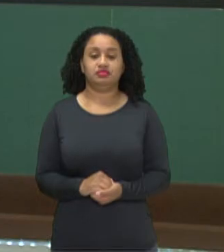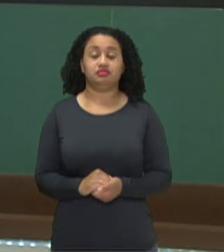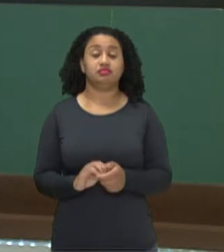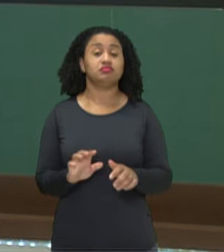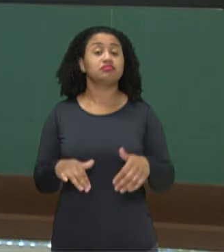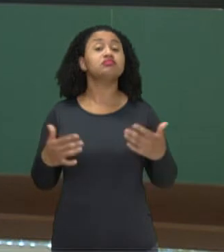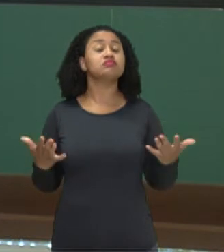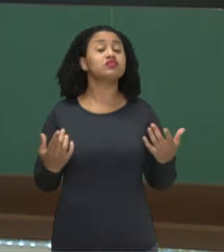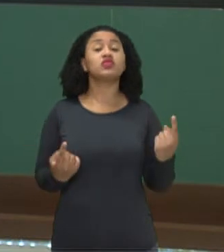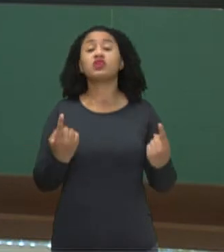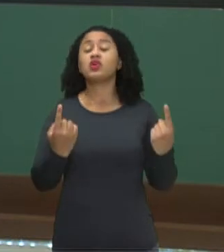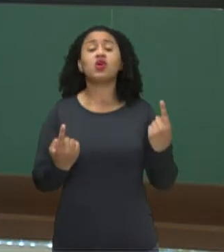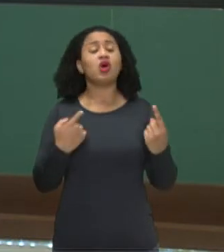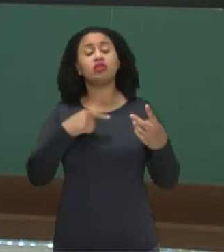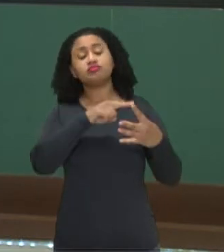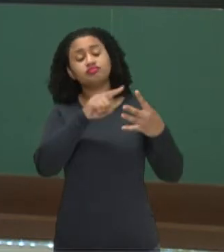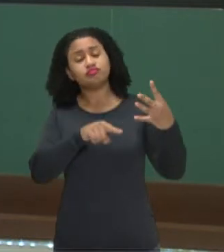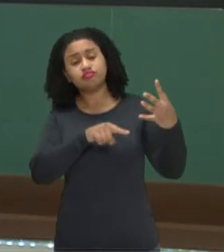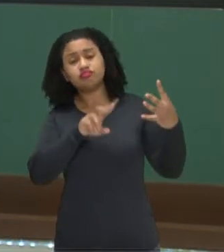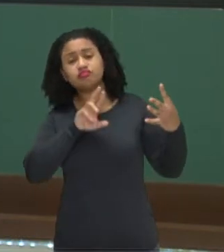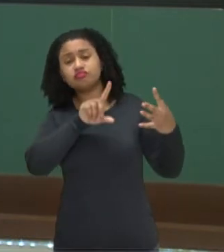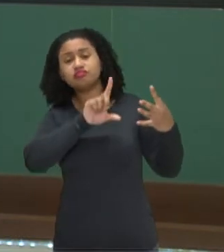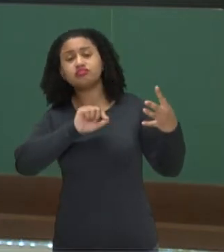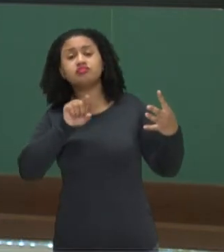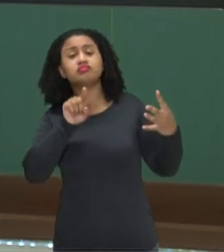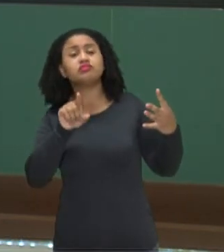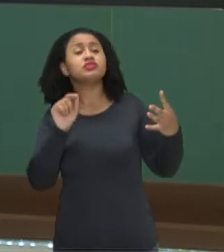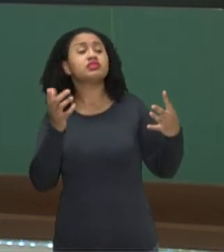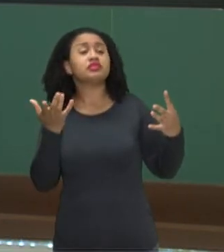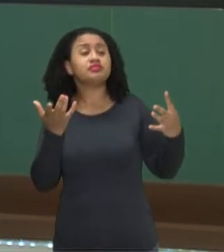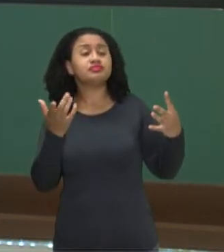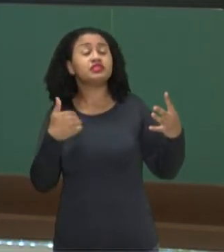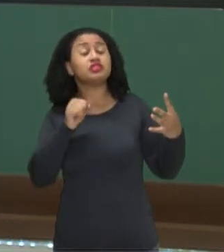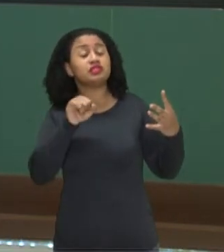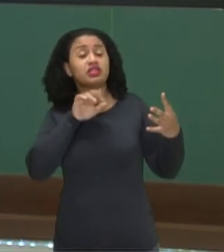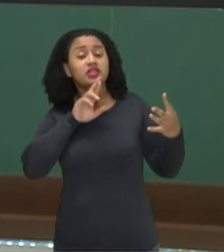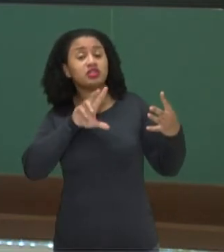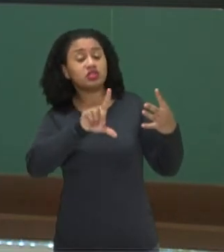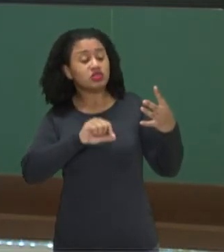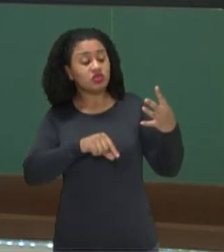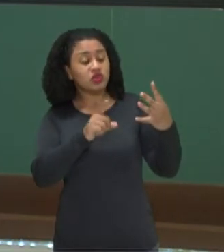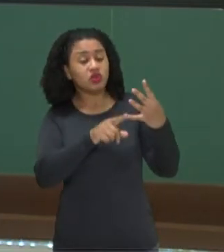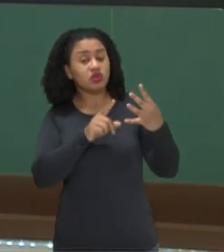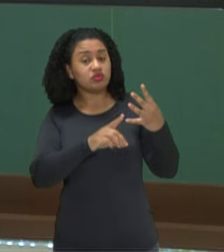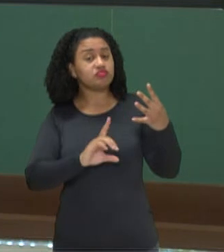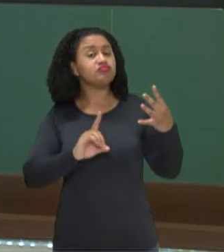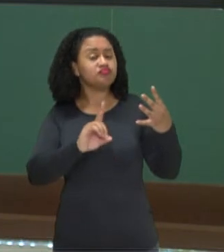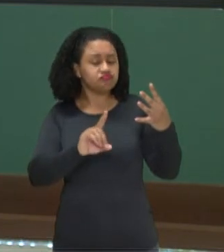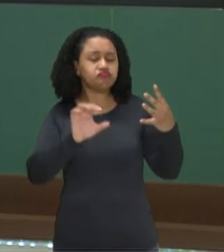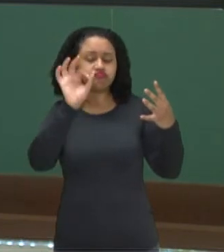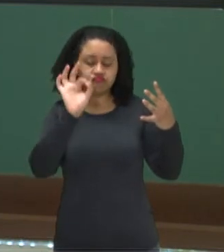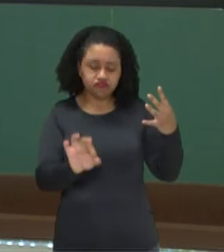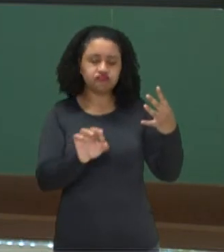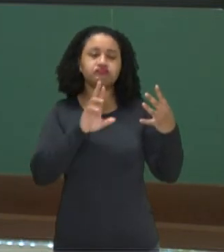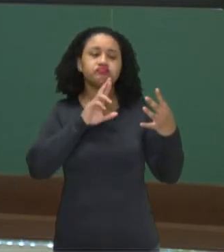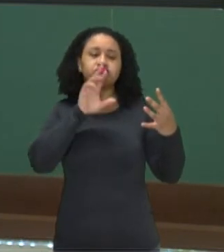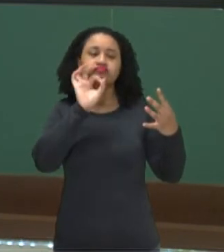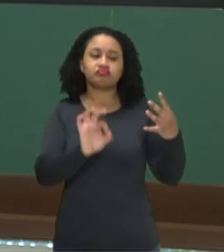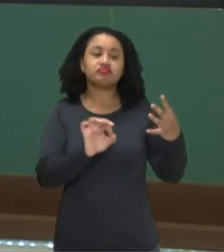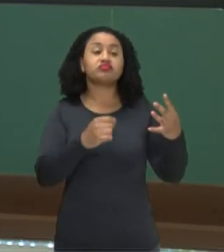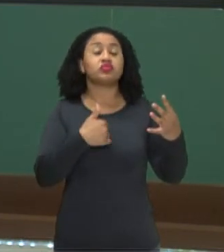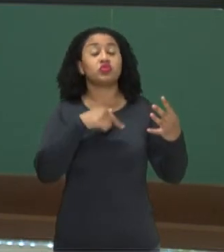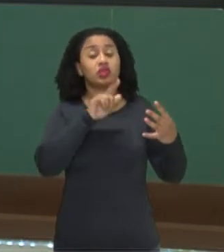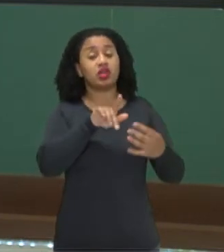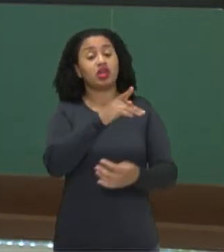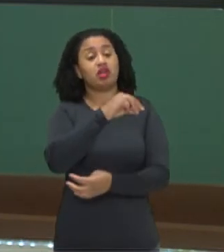E então, qual foi a opção que você escolheu? Se você escolheu a alternativa D, é isso mesmo. Um caso de